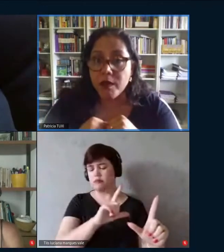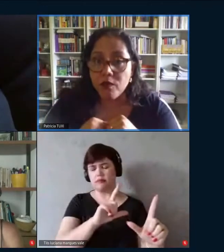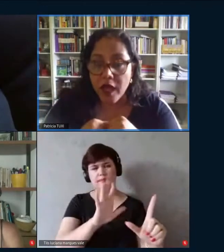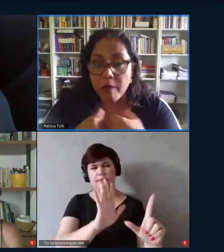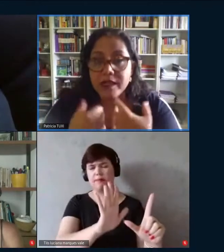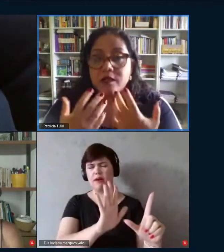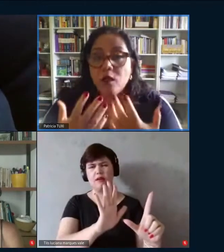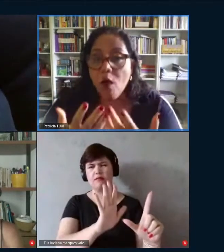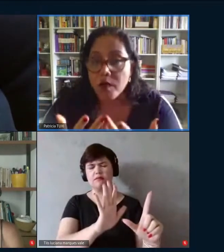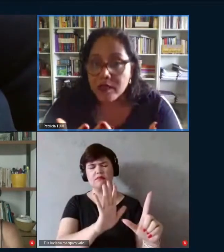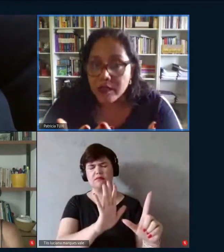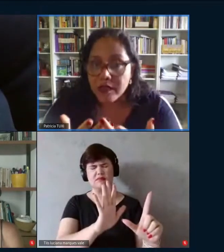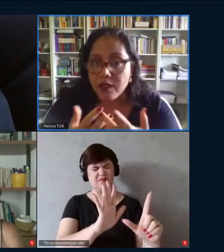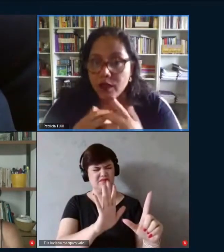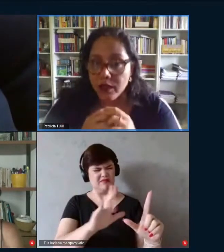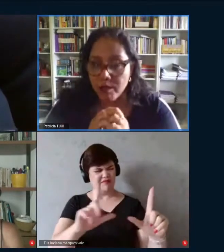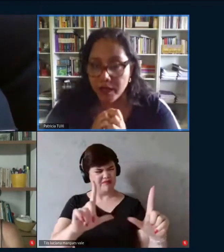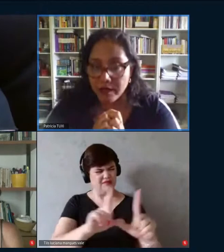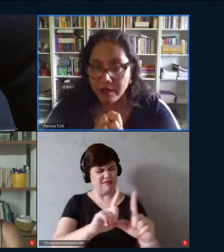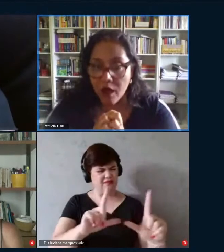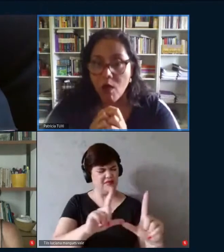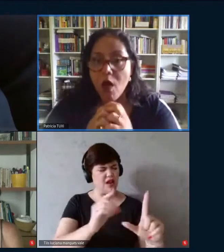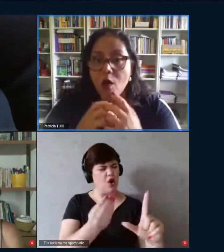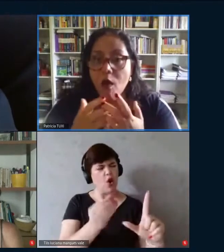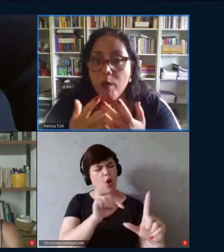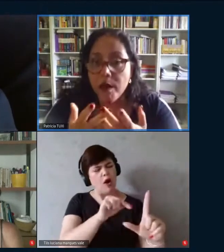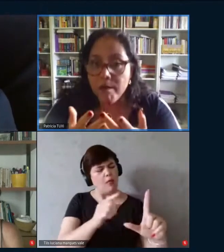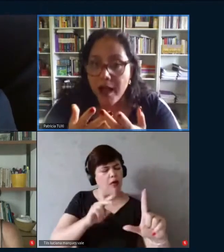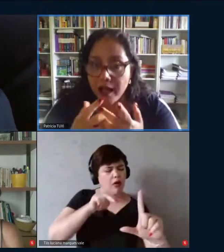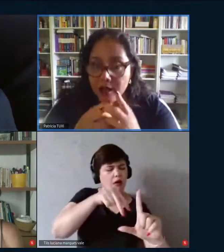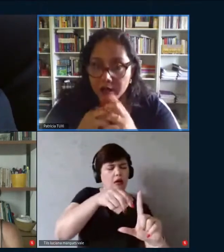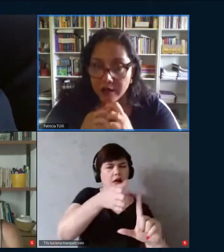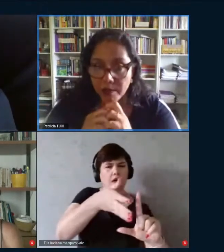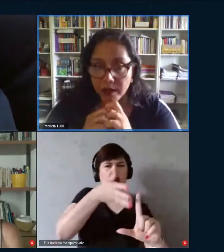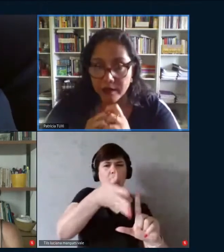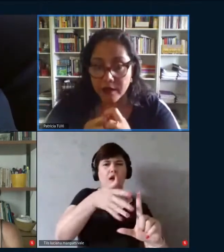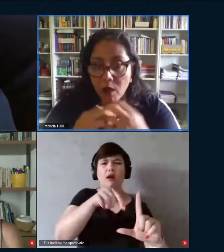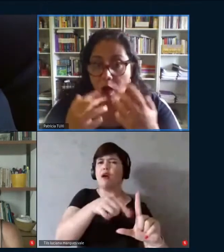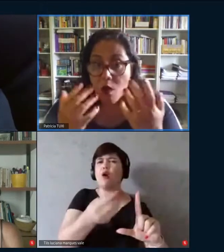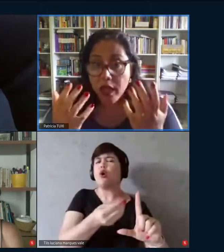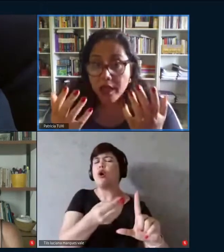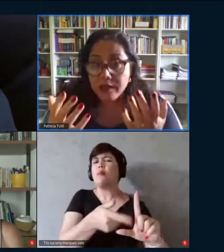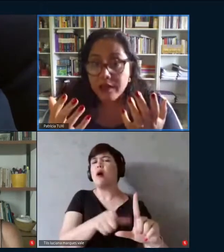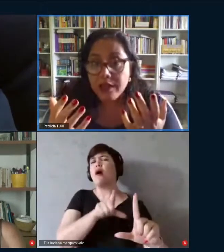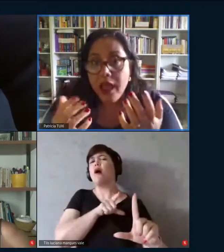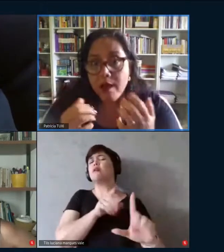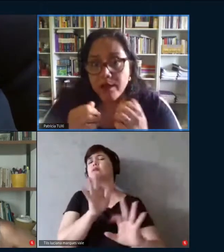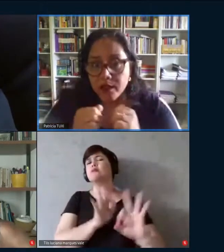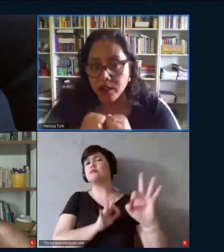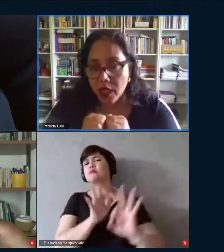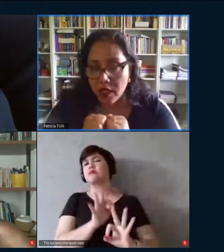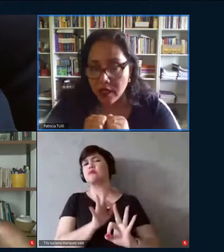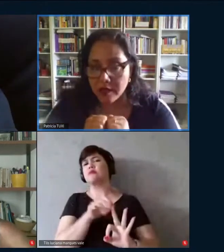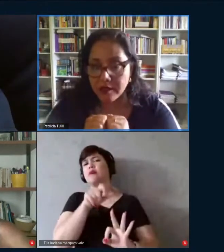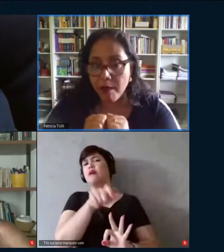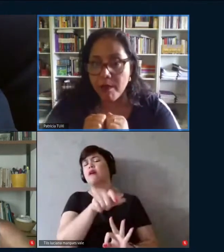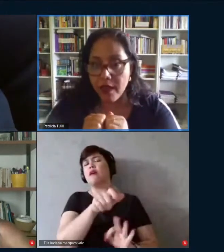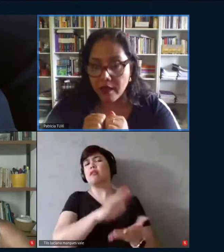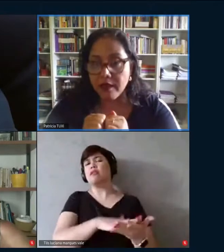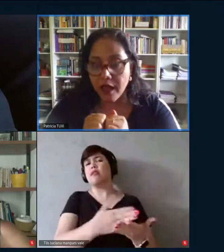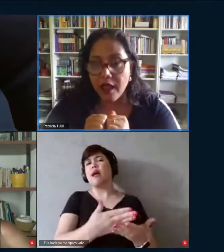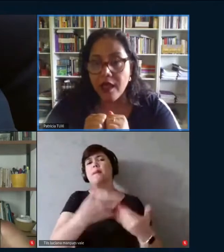a se perguntar, mas como está sendo a interpretação? Qual o preparo dessa interpretação? O que esse intérprete tem